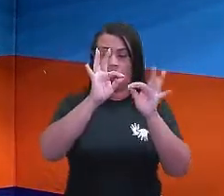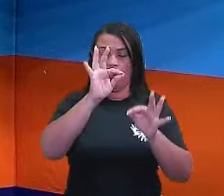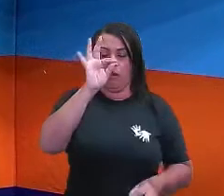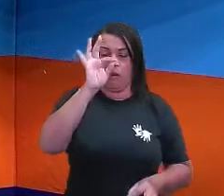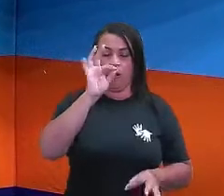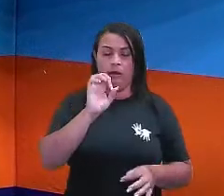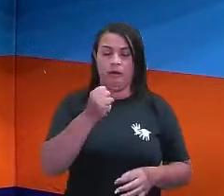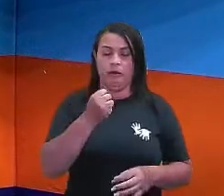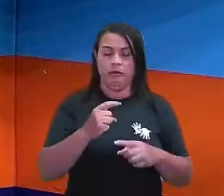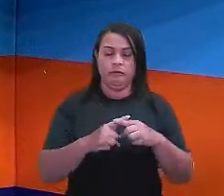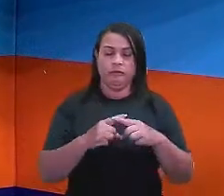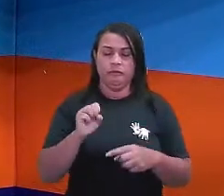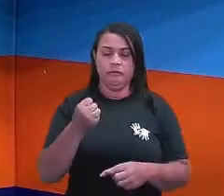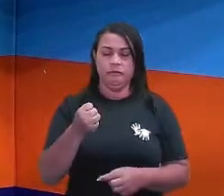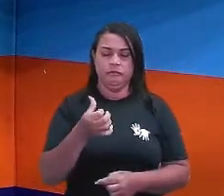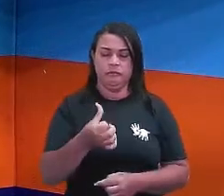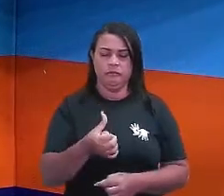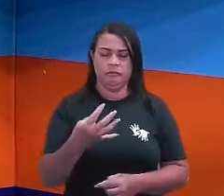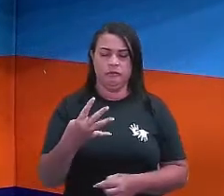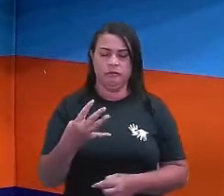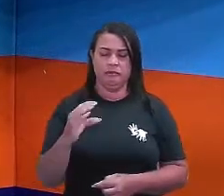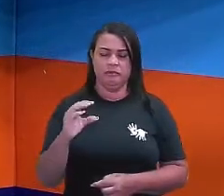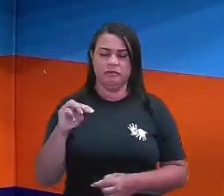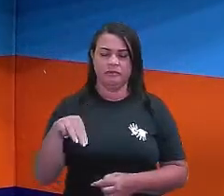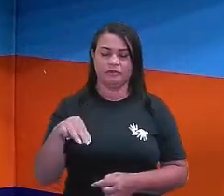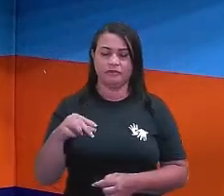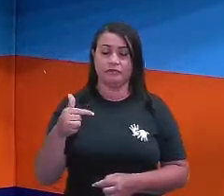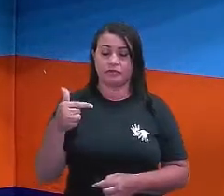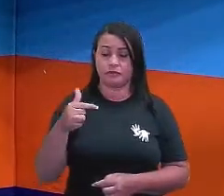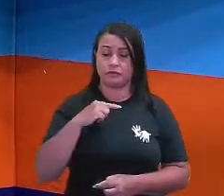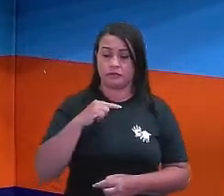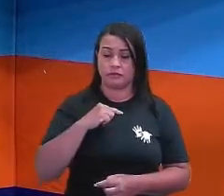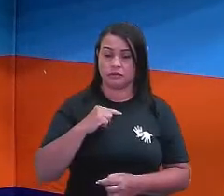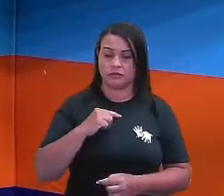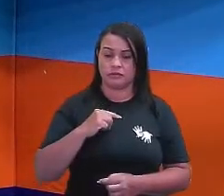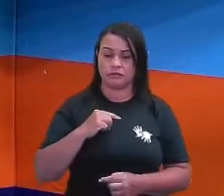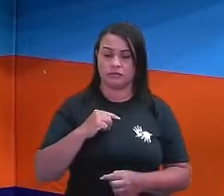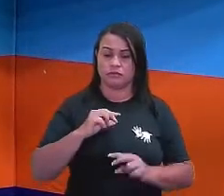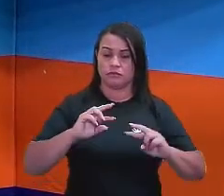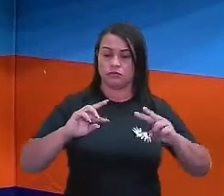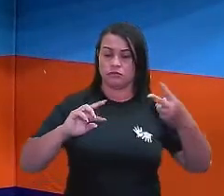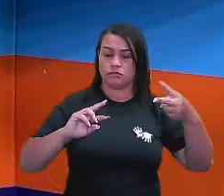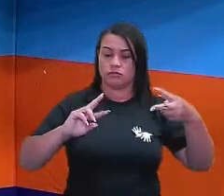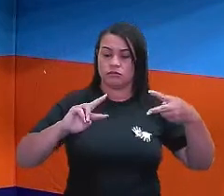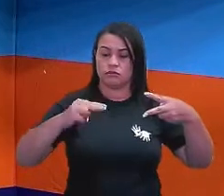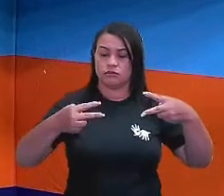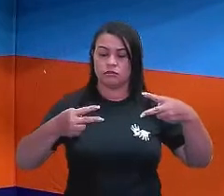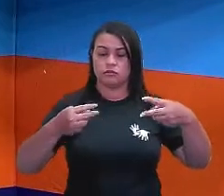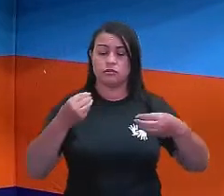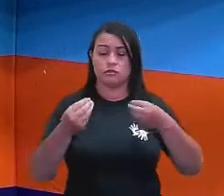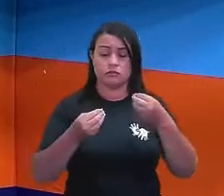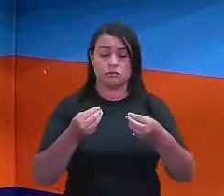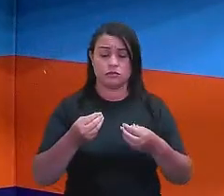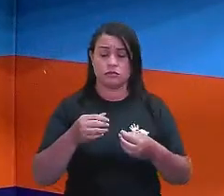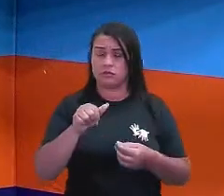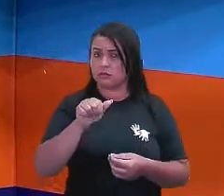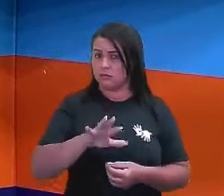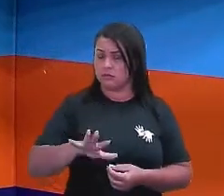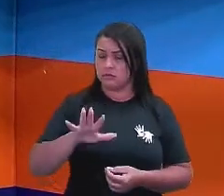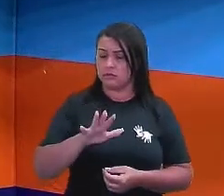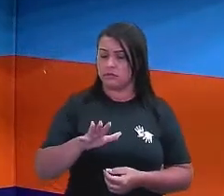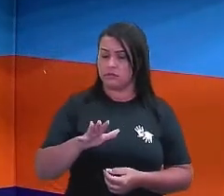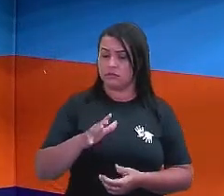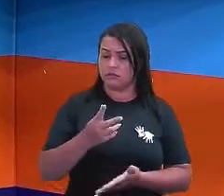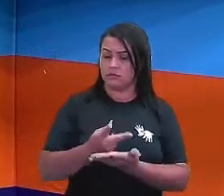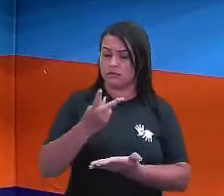8, 64. Gente, se eu dupliquei o lado do quadrado, aconteceu da área ser